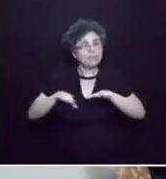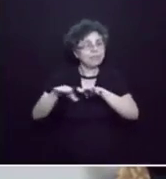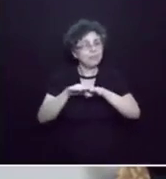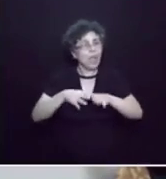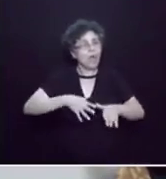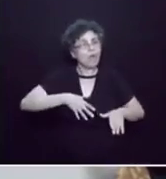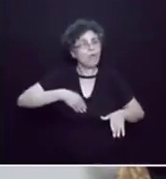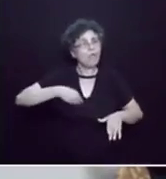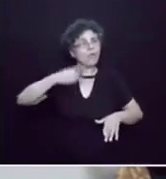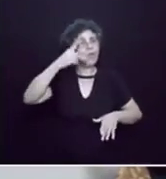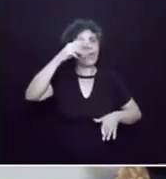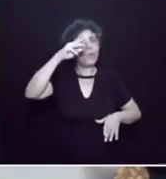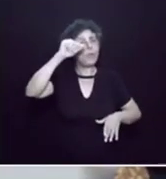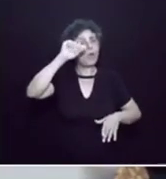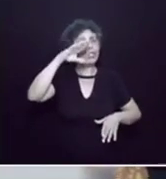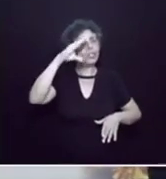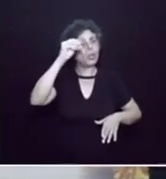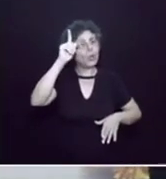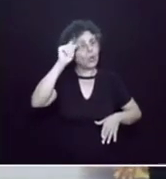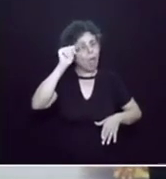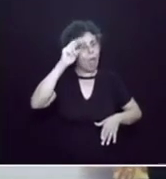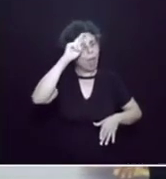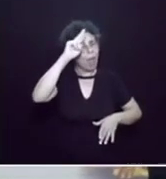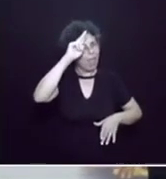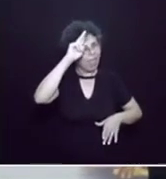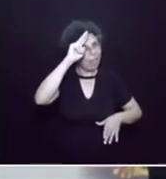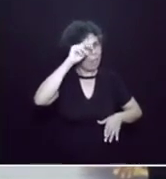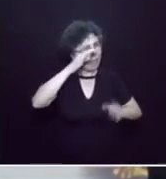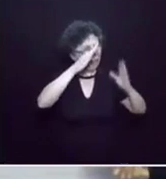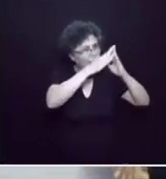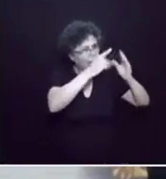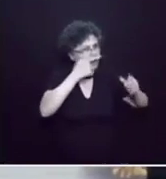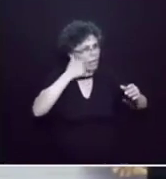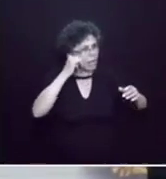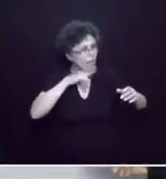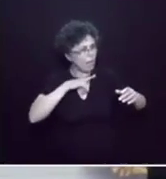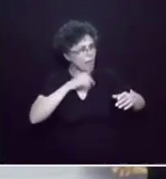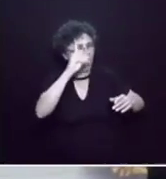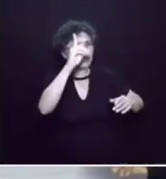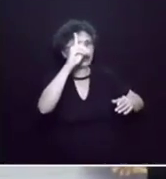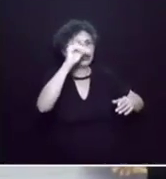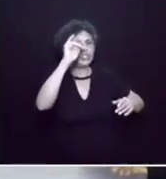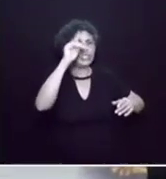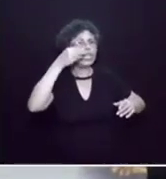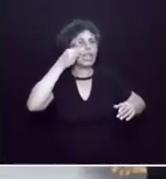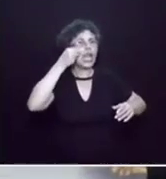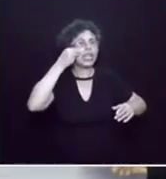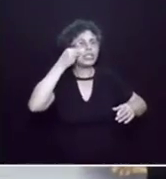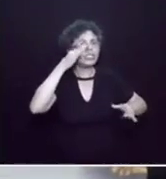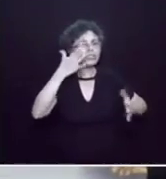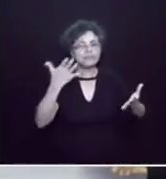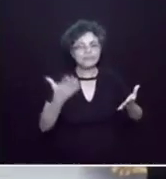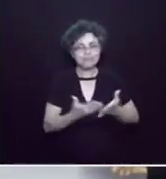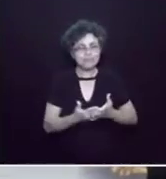fundo do poço, lembra que na casa do pai há dignidade, aquela dignidade que ele perdeu no